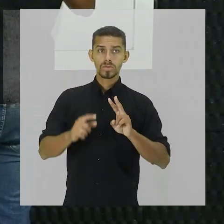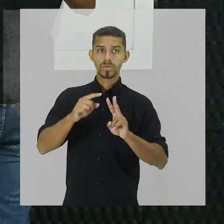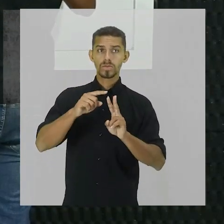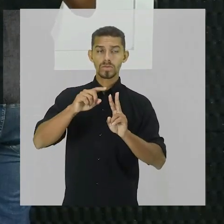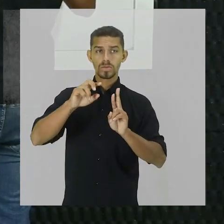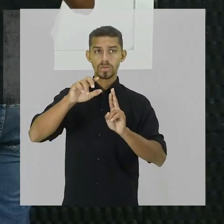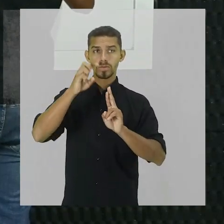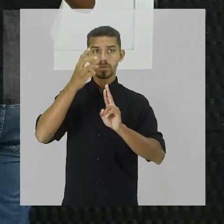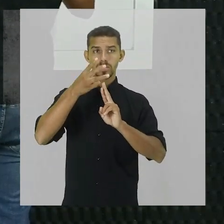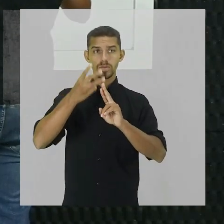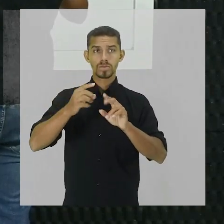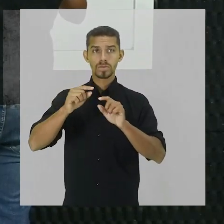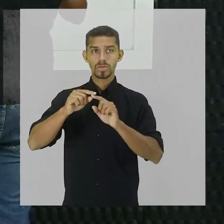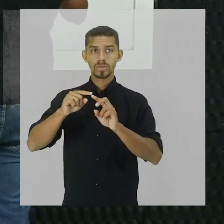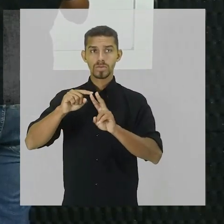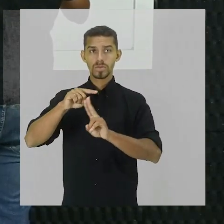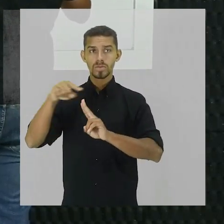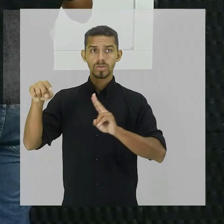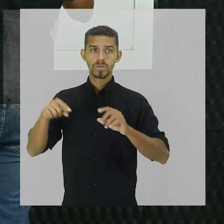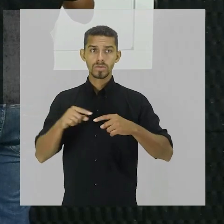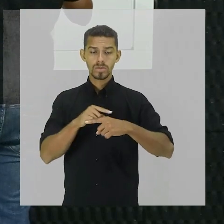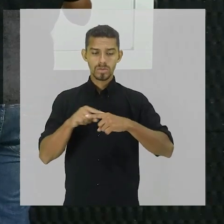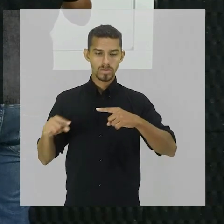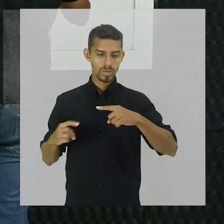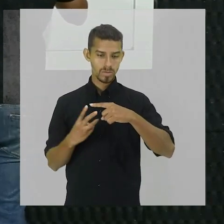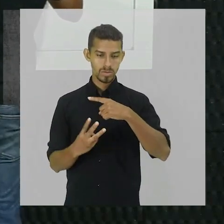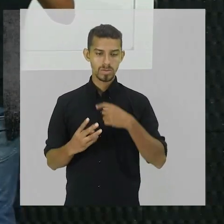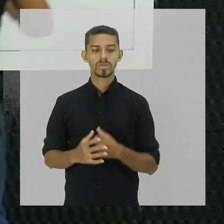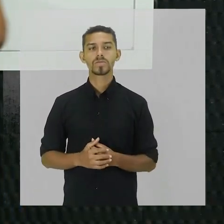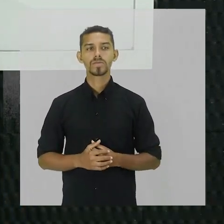π, dividido por 3.